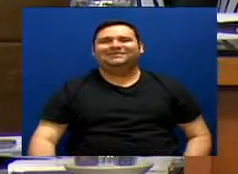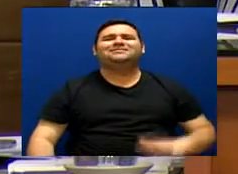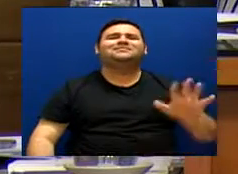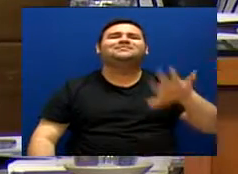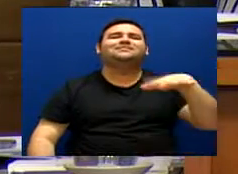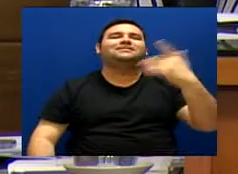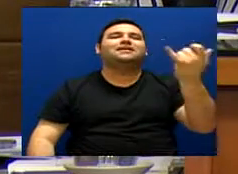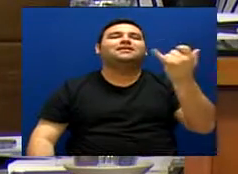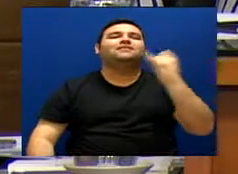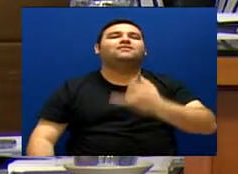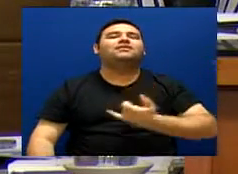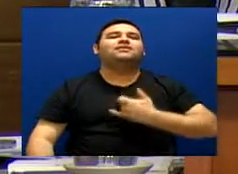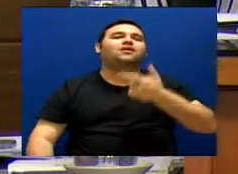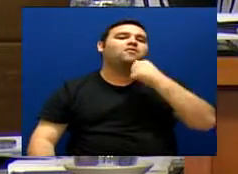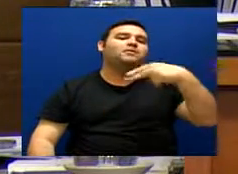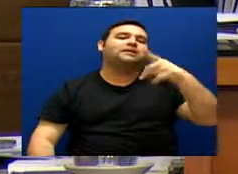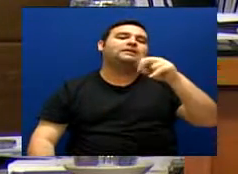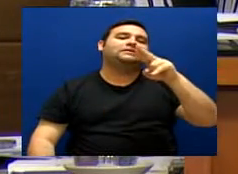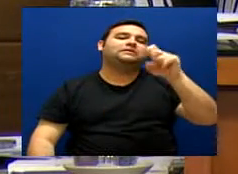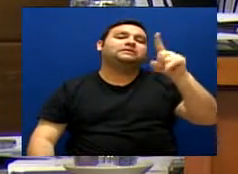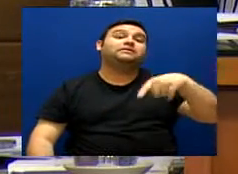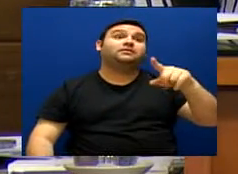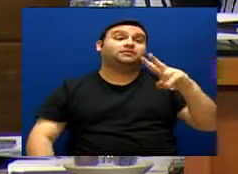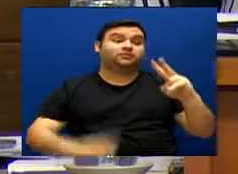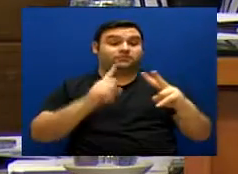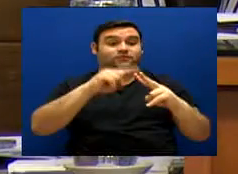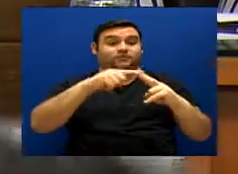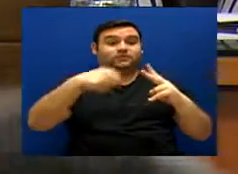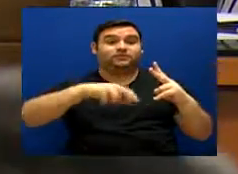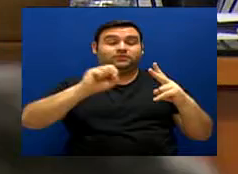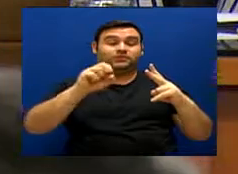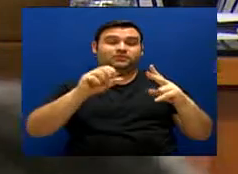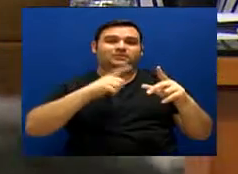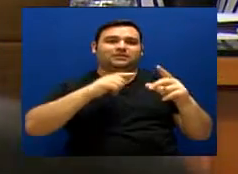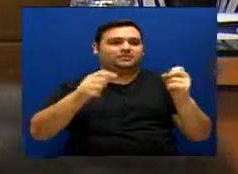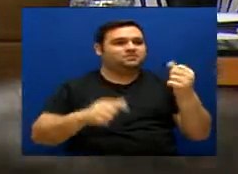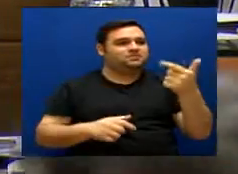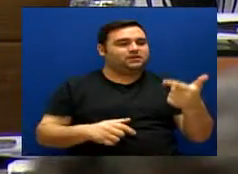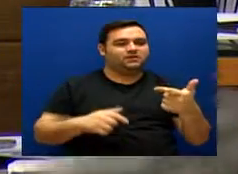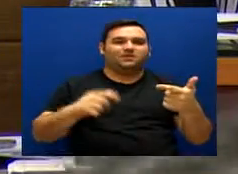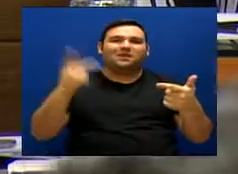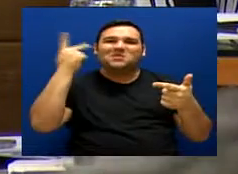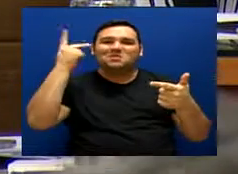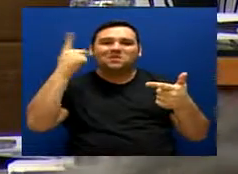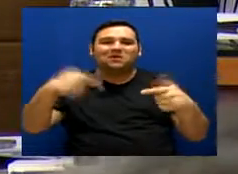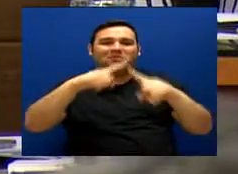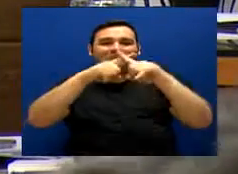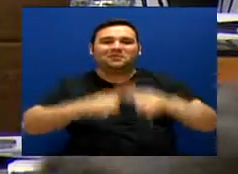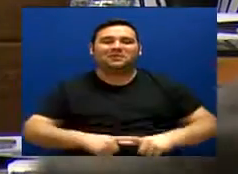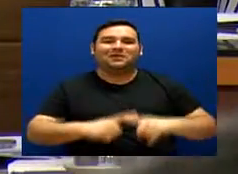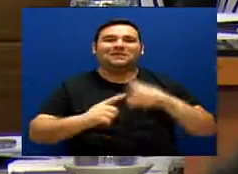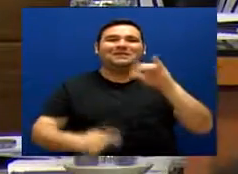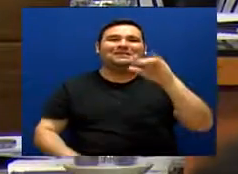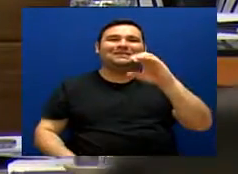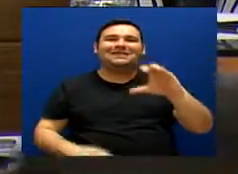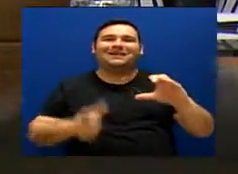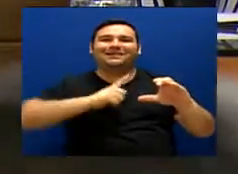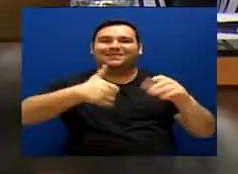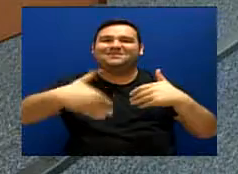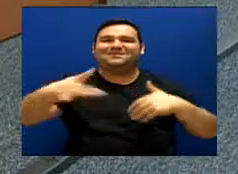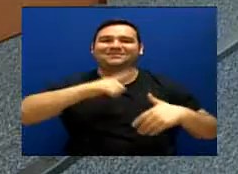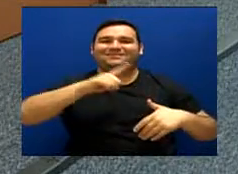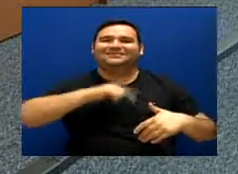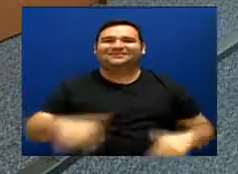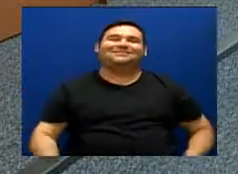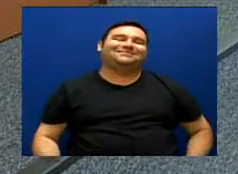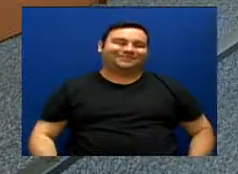Vitão, falar do André Fazano, lembrar que daí o ano que vem nós vamos ter 2 jogos aqui, o São Bento contra o São Paulo aqui no SIC. Tá certo. Vereador...